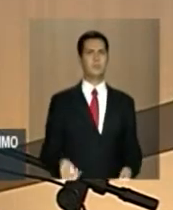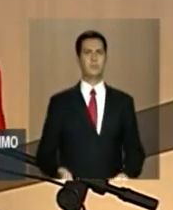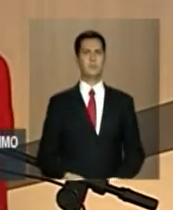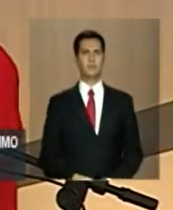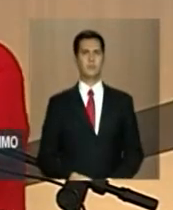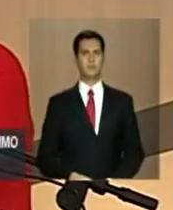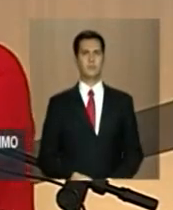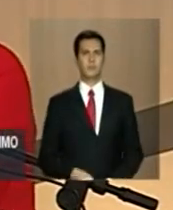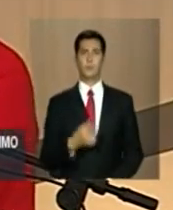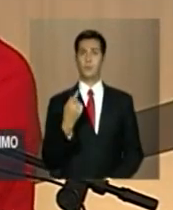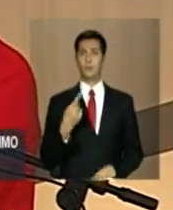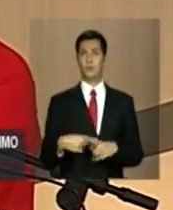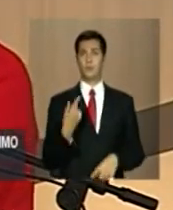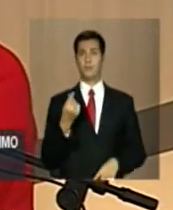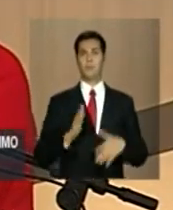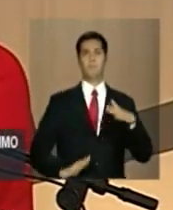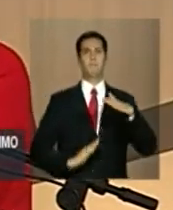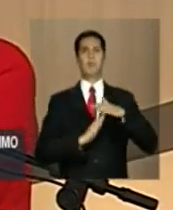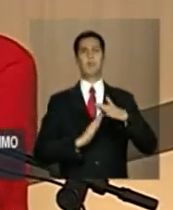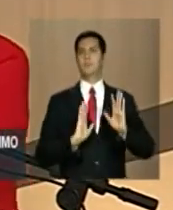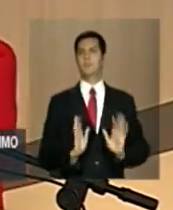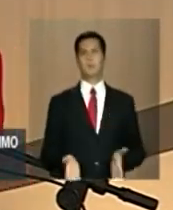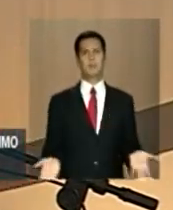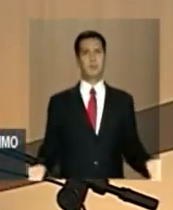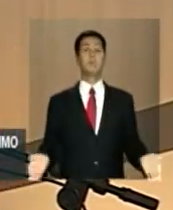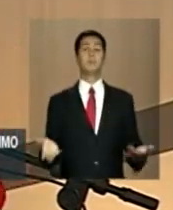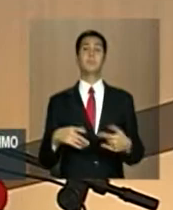Mas, graças ao trabalho realizado